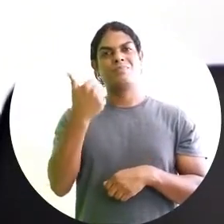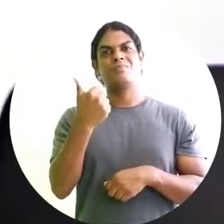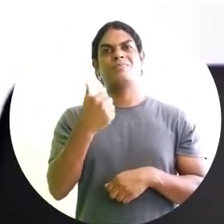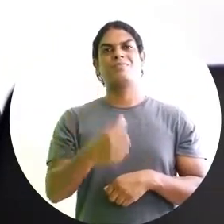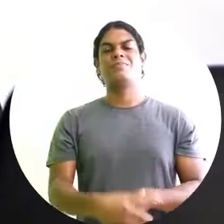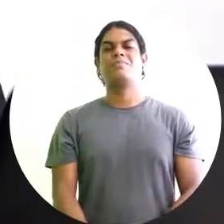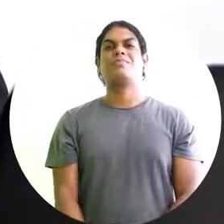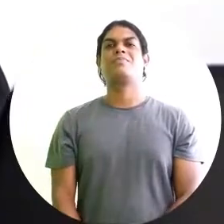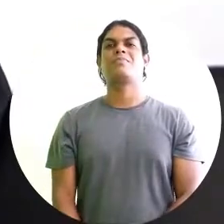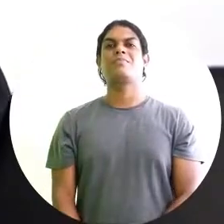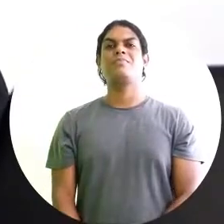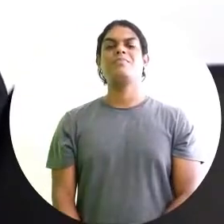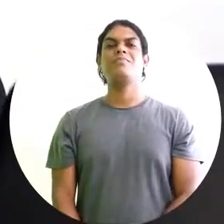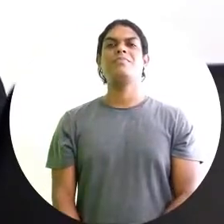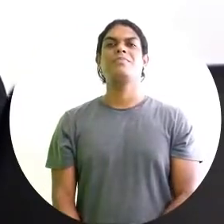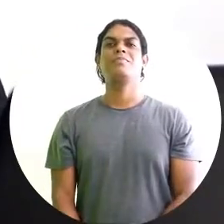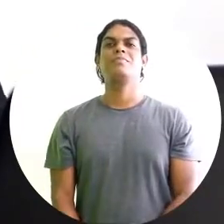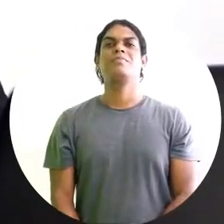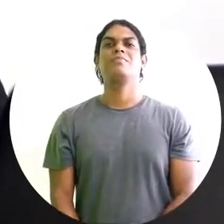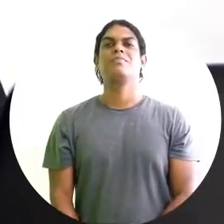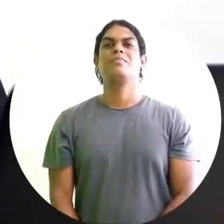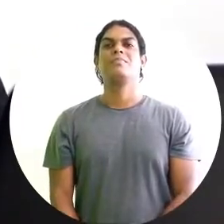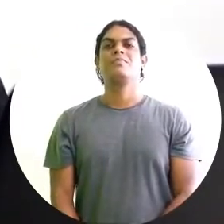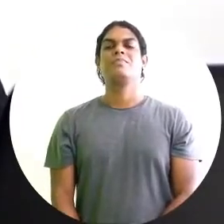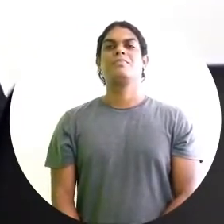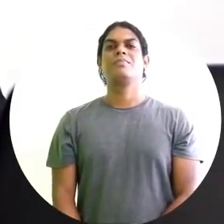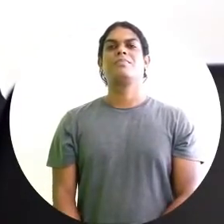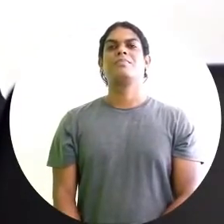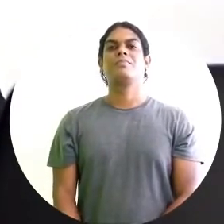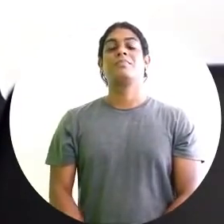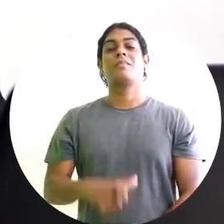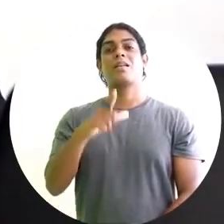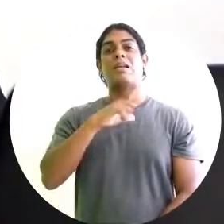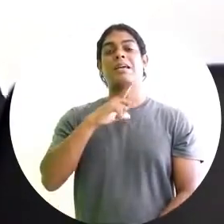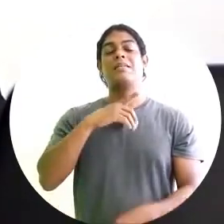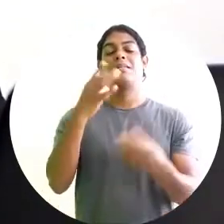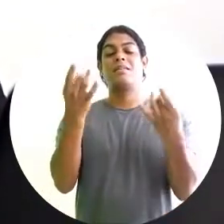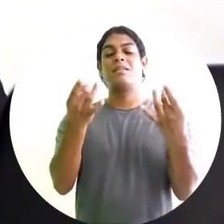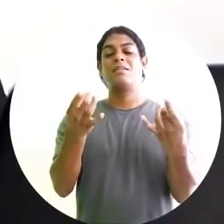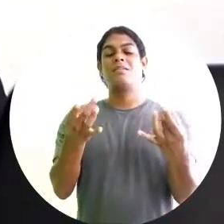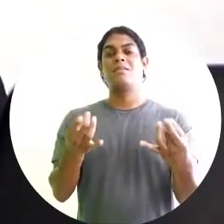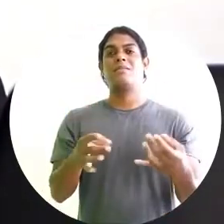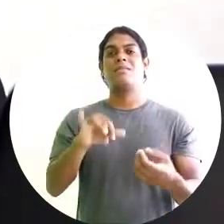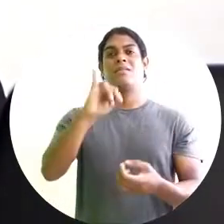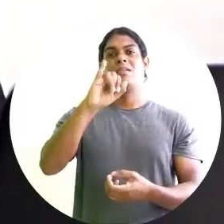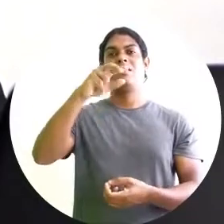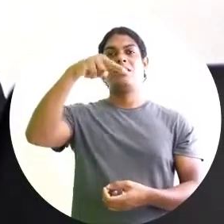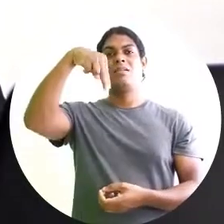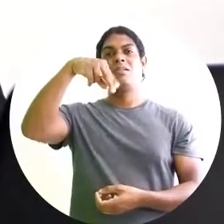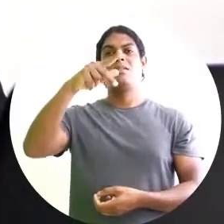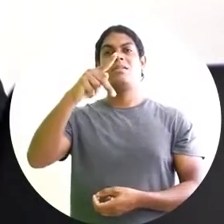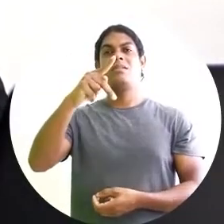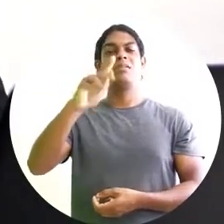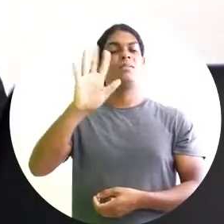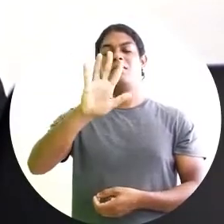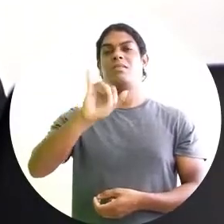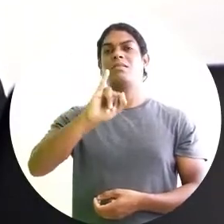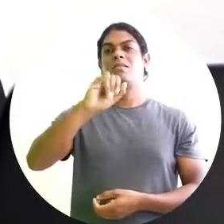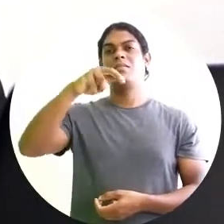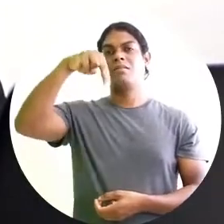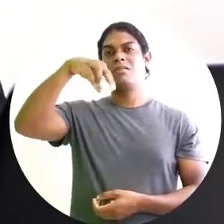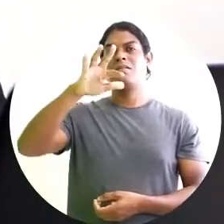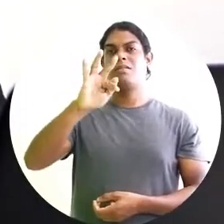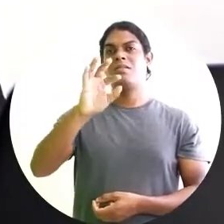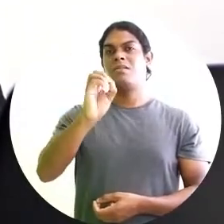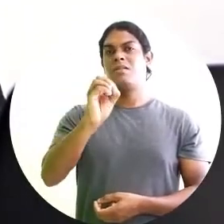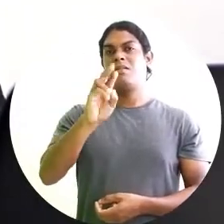formal no mercado brasileiro. Ora, isso é outro instituto, outro preceptivo que